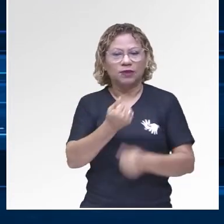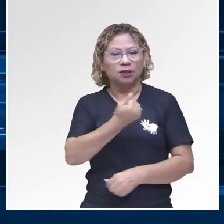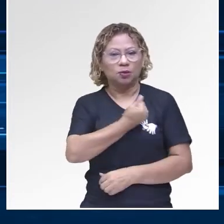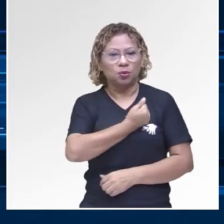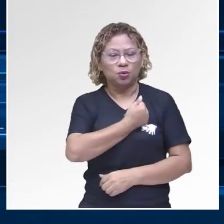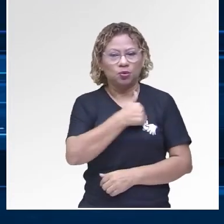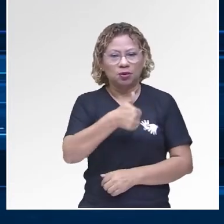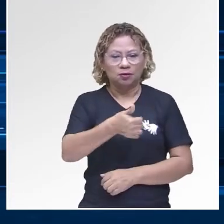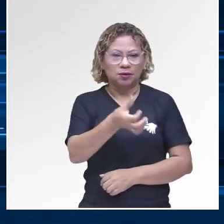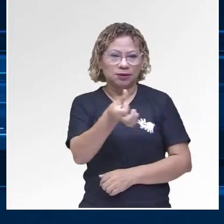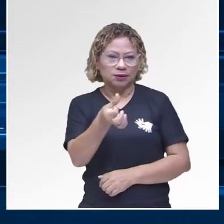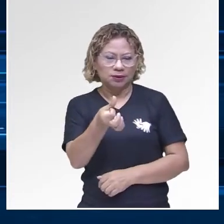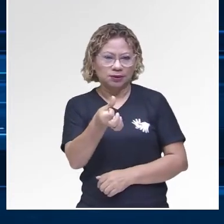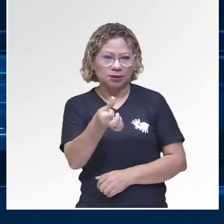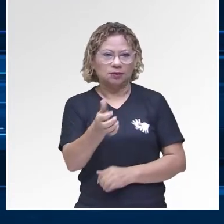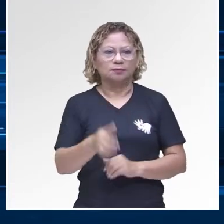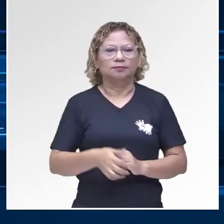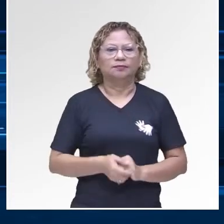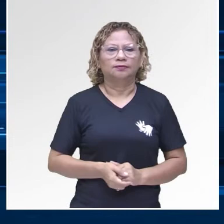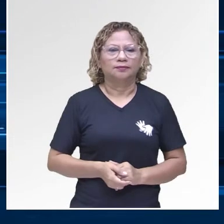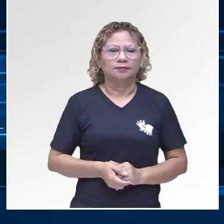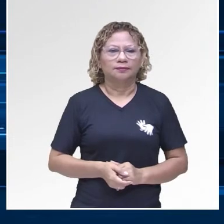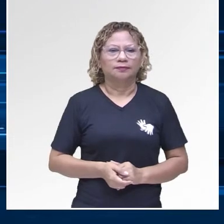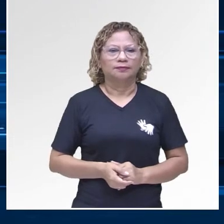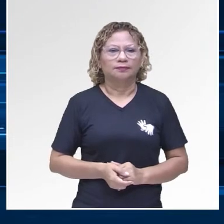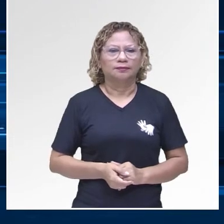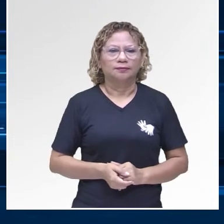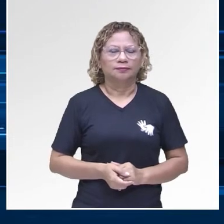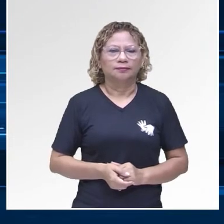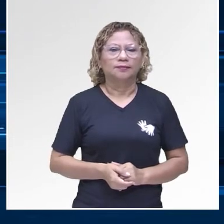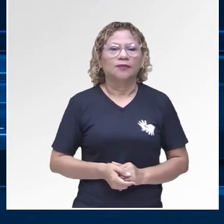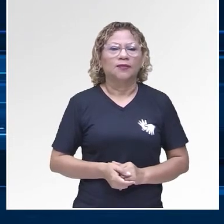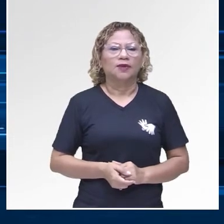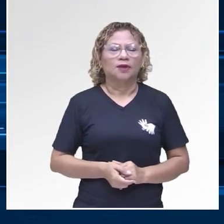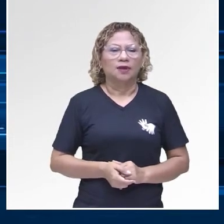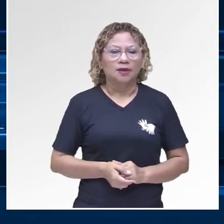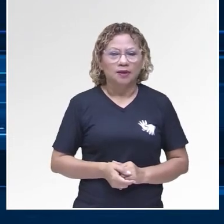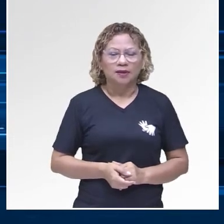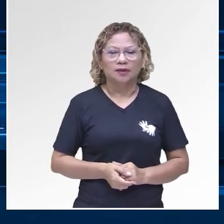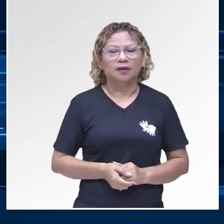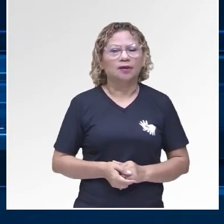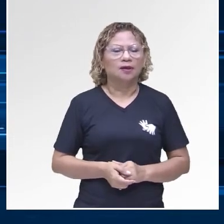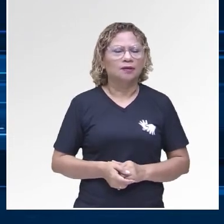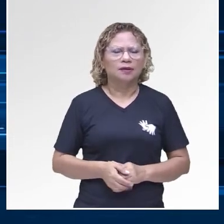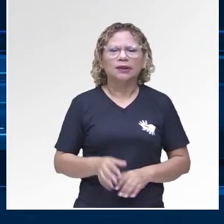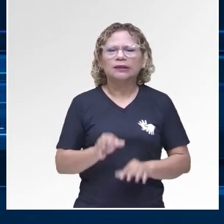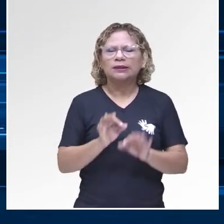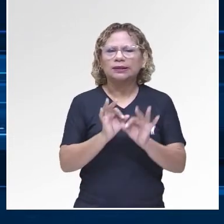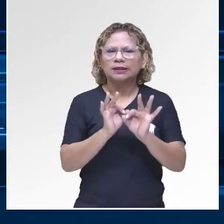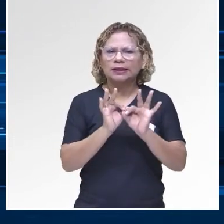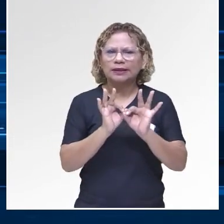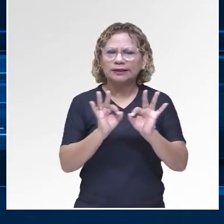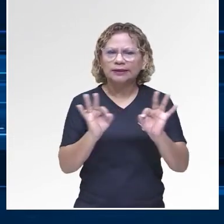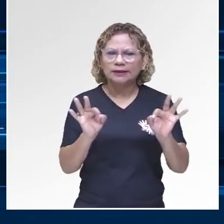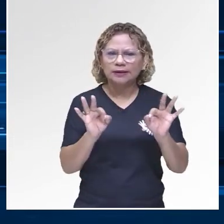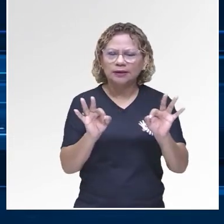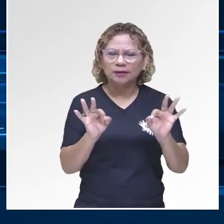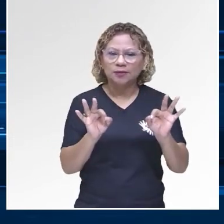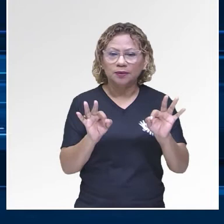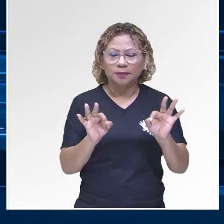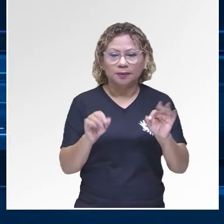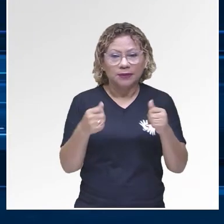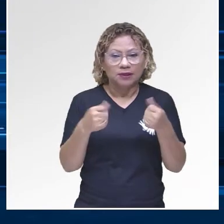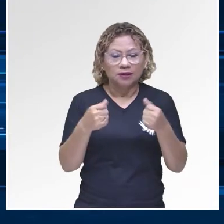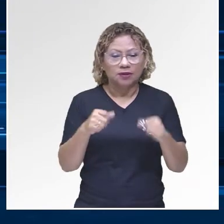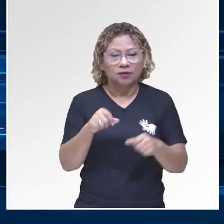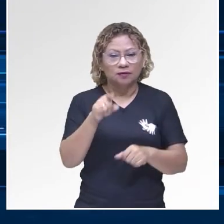escrito A1 e às vezes vem escrito primeiro termo. Tanto uma forma como outra são bastante comuns em avaliações. Eu já